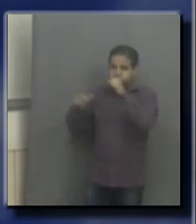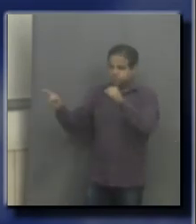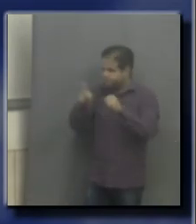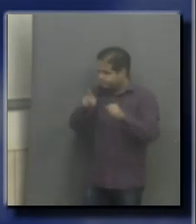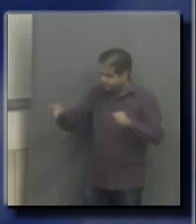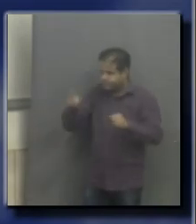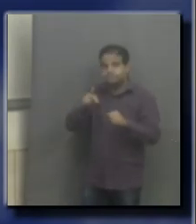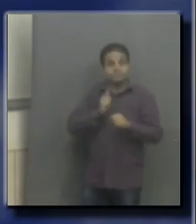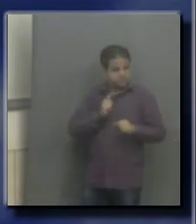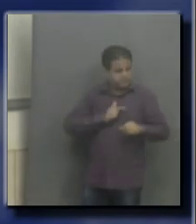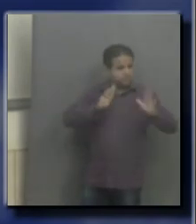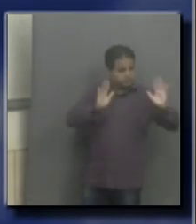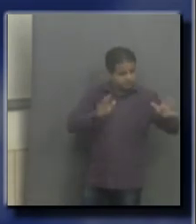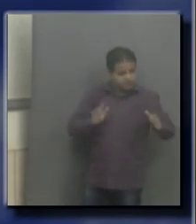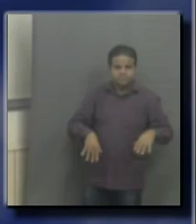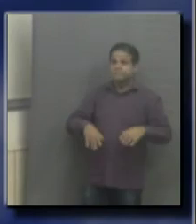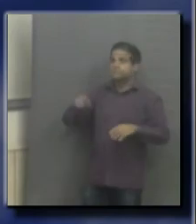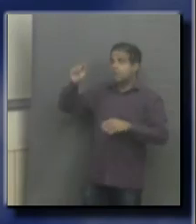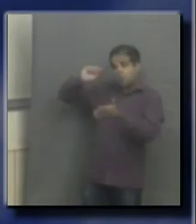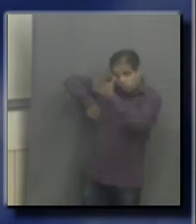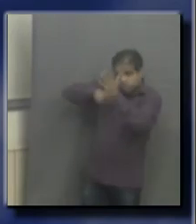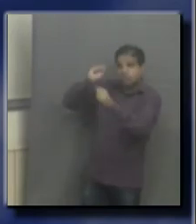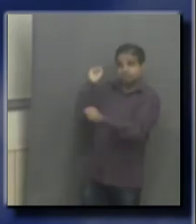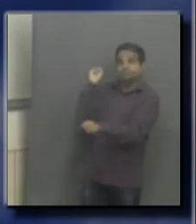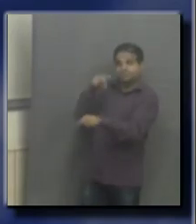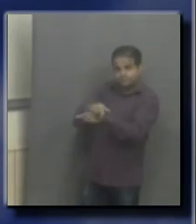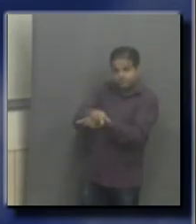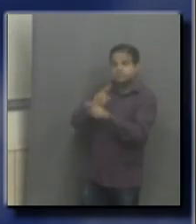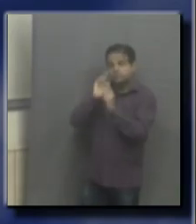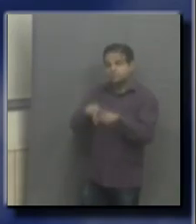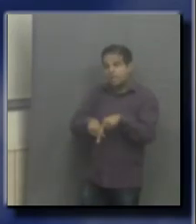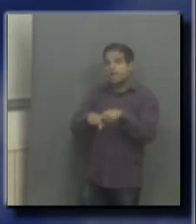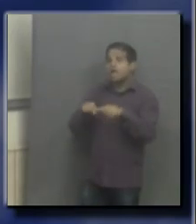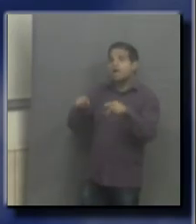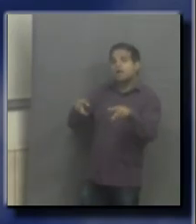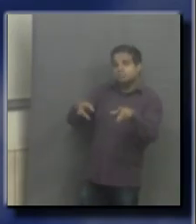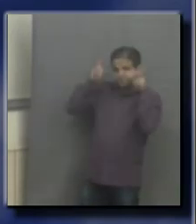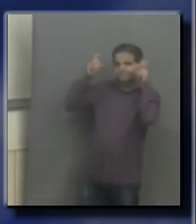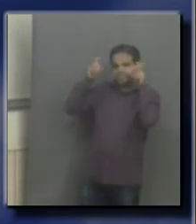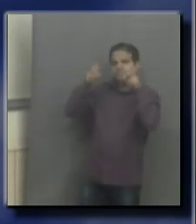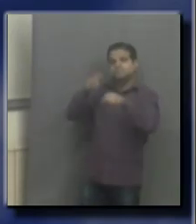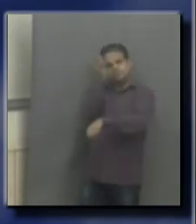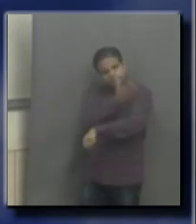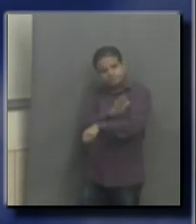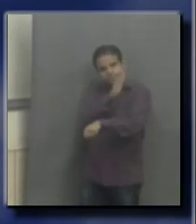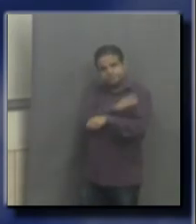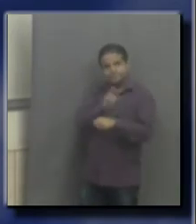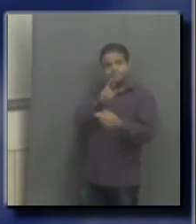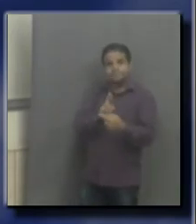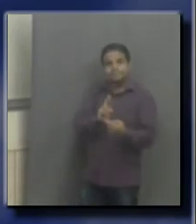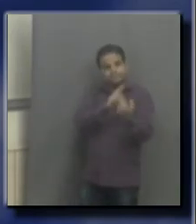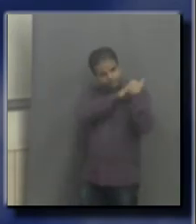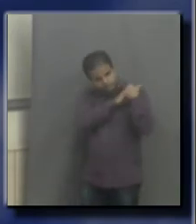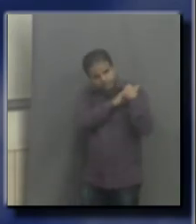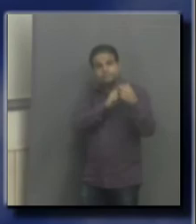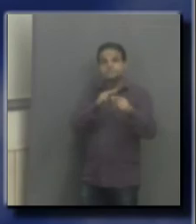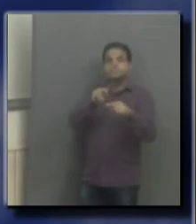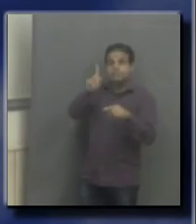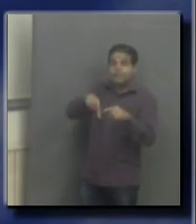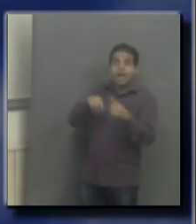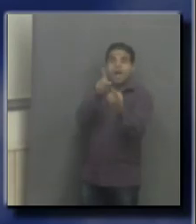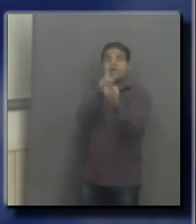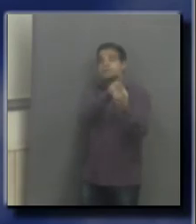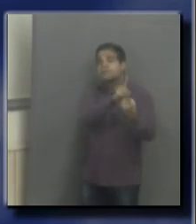professores sendo contratados como preceptores de estágio, né, para atender,